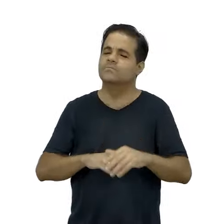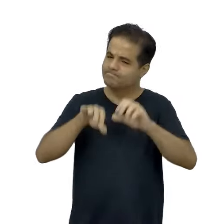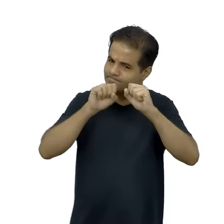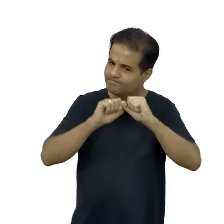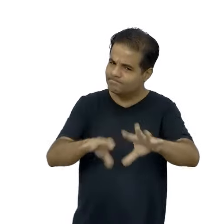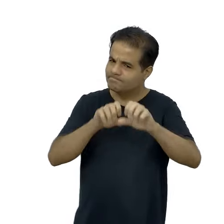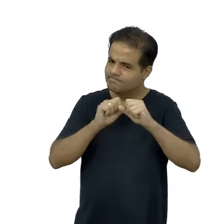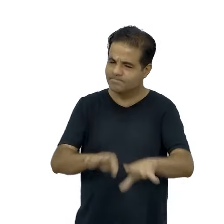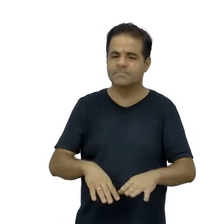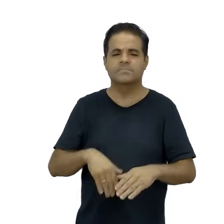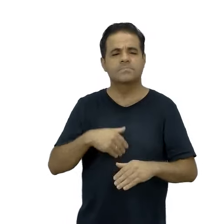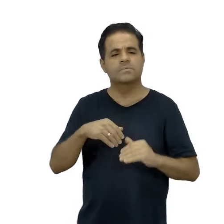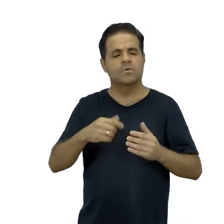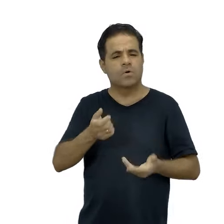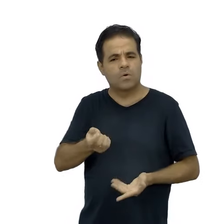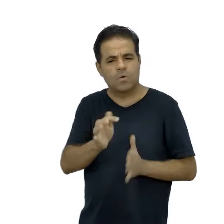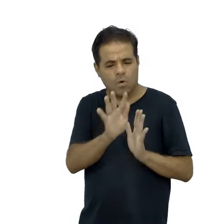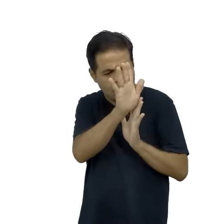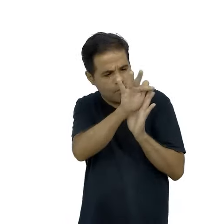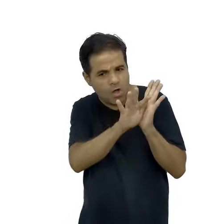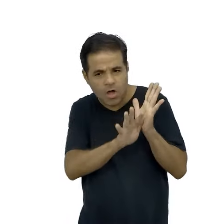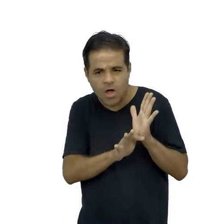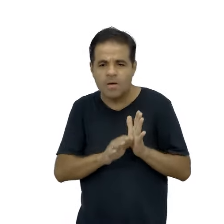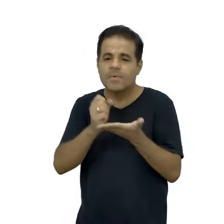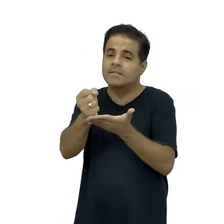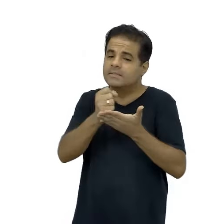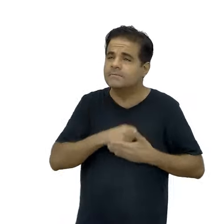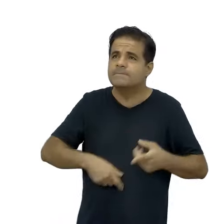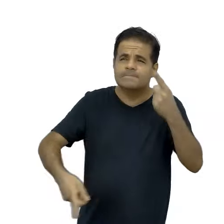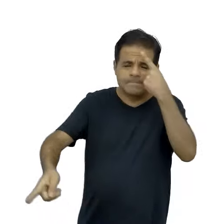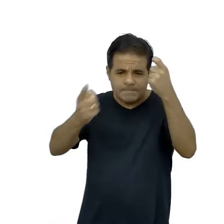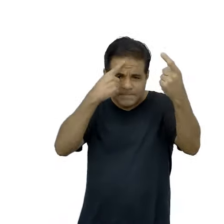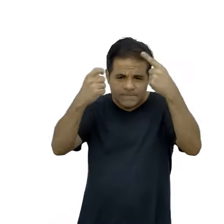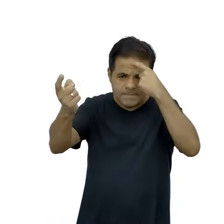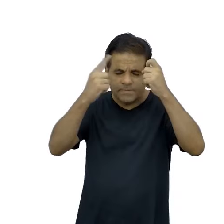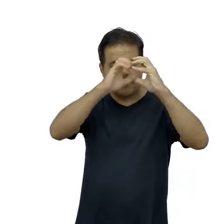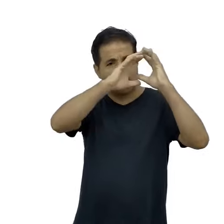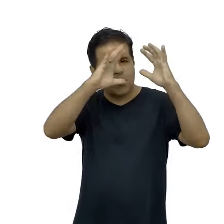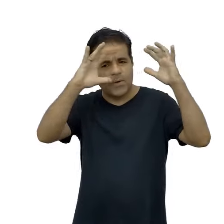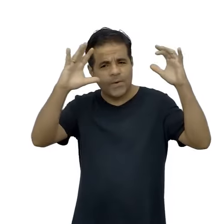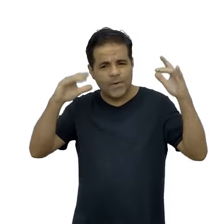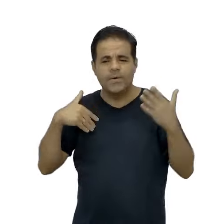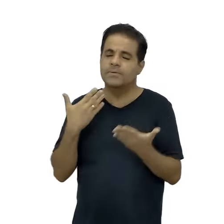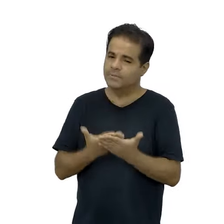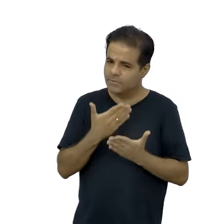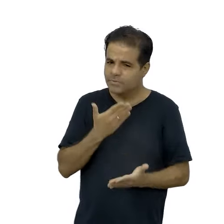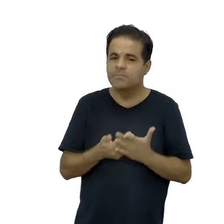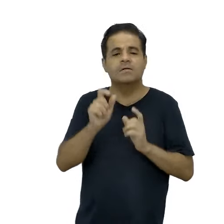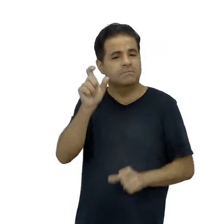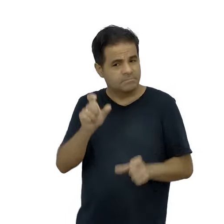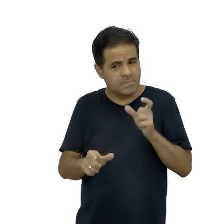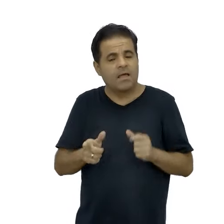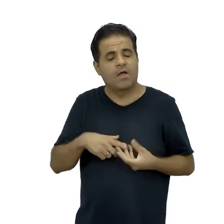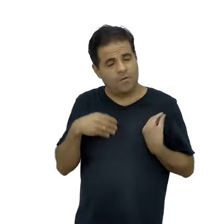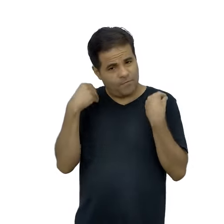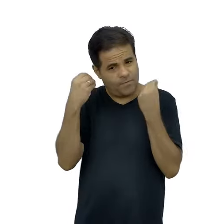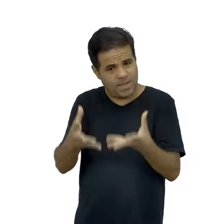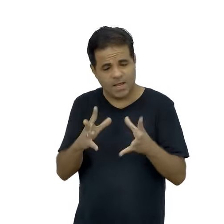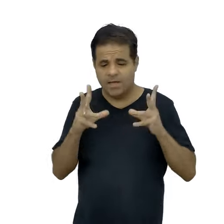ensinamos com fórmulas, né, e trazer essa criatividade que esses estudantes também oferecem a